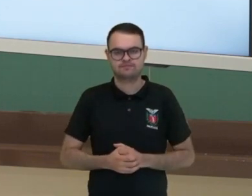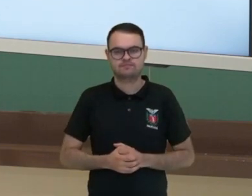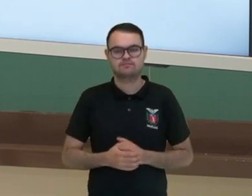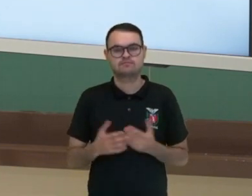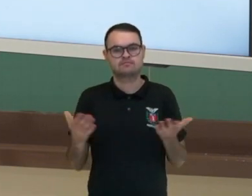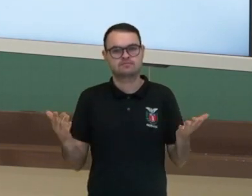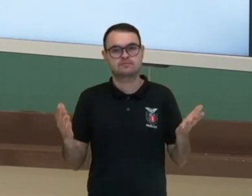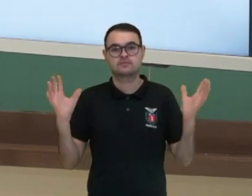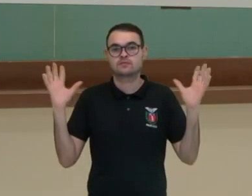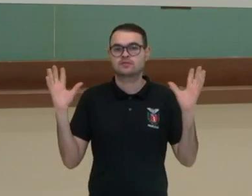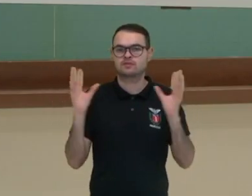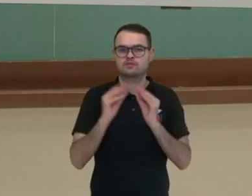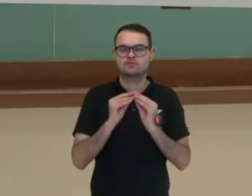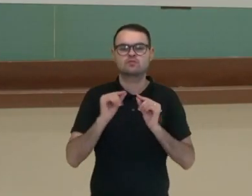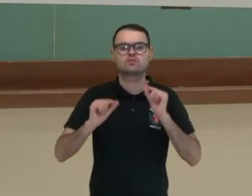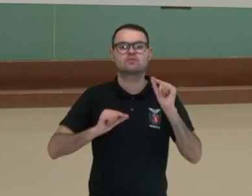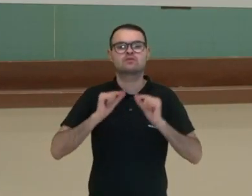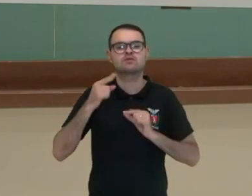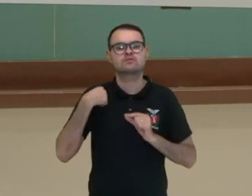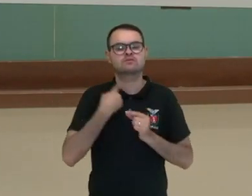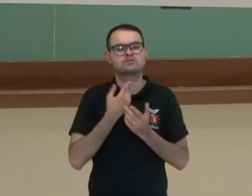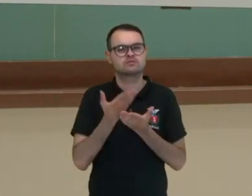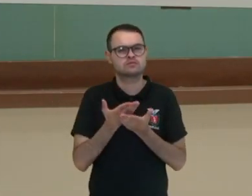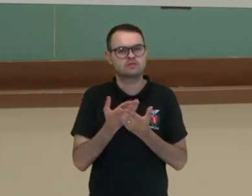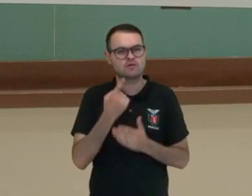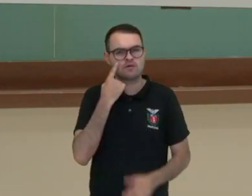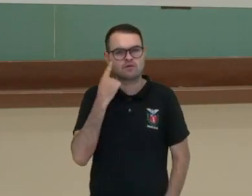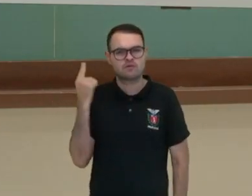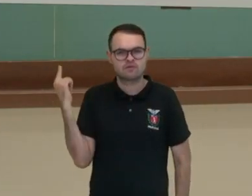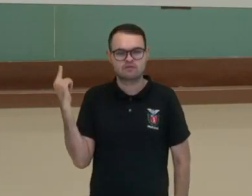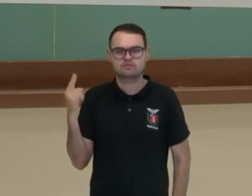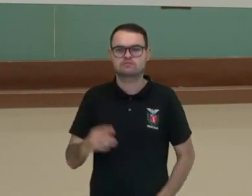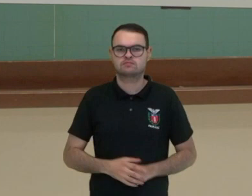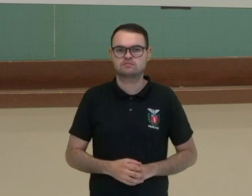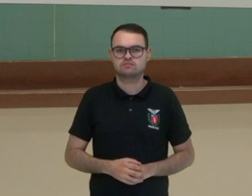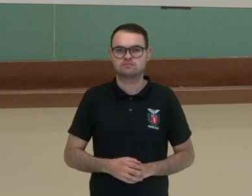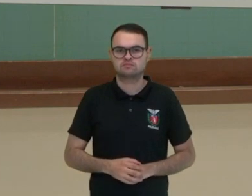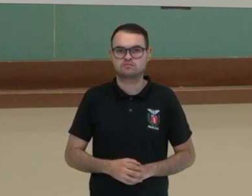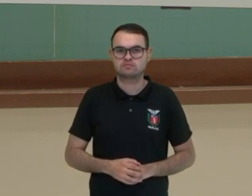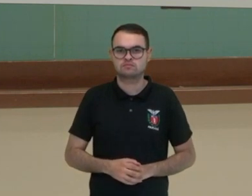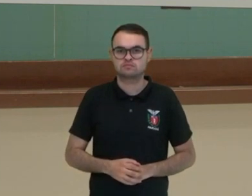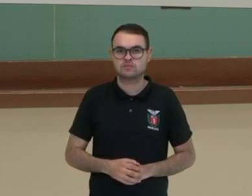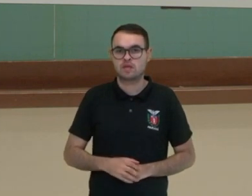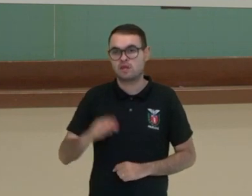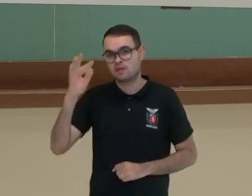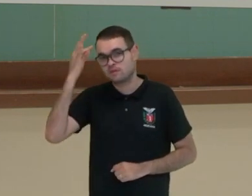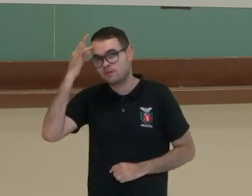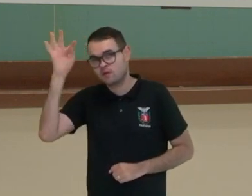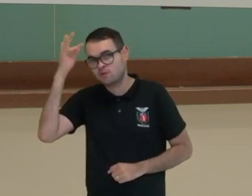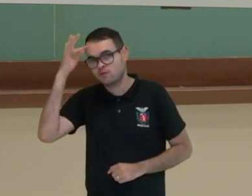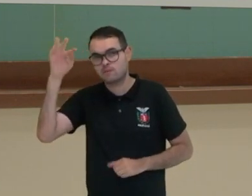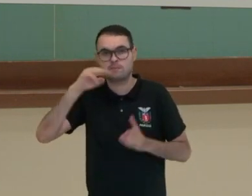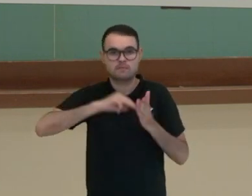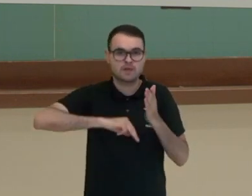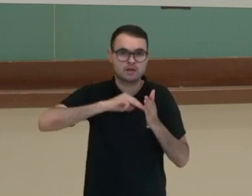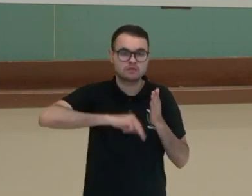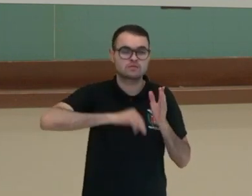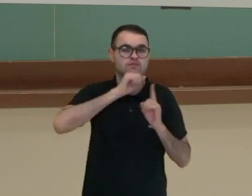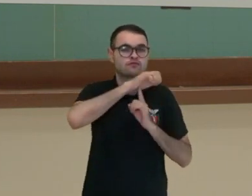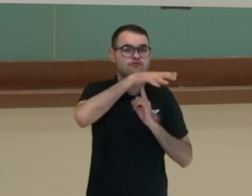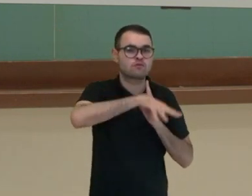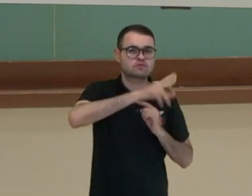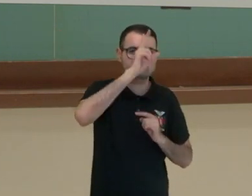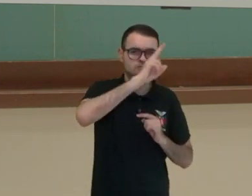Galera, sintetizando o que nós vimos, hein? Olha só, concepções teóricas, métodos e fontes